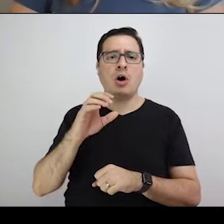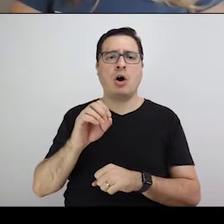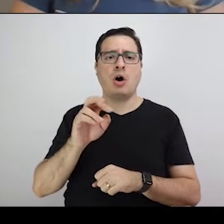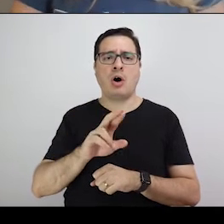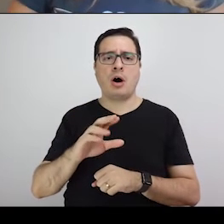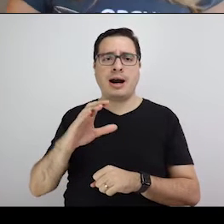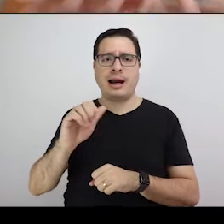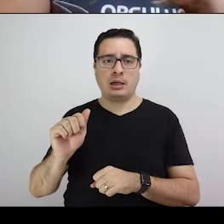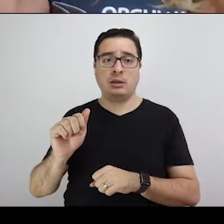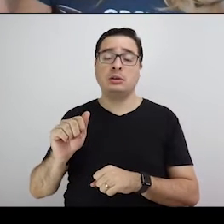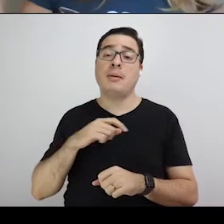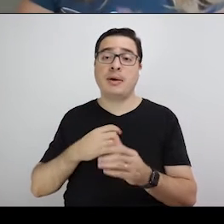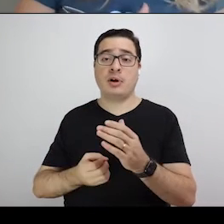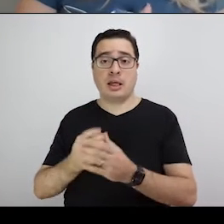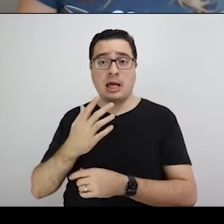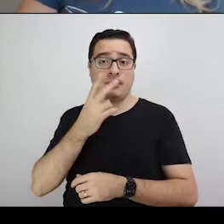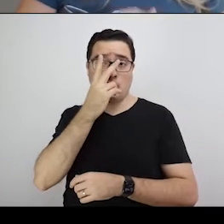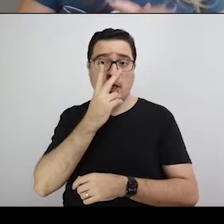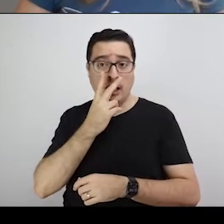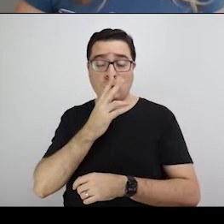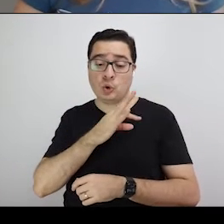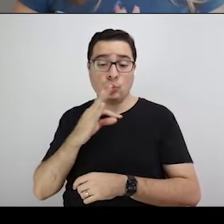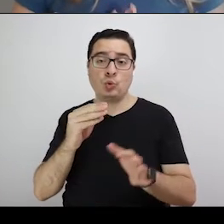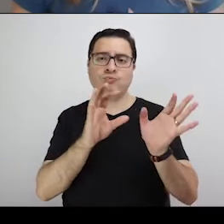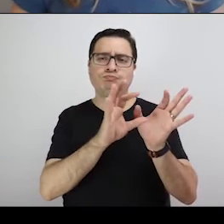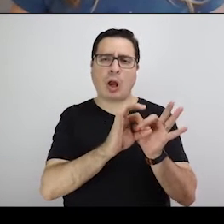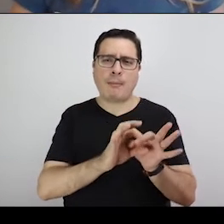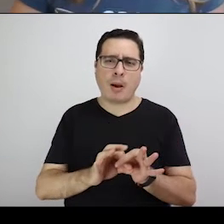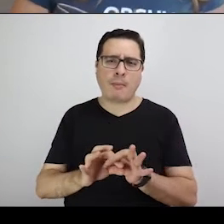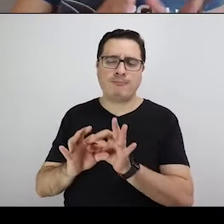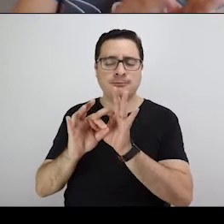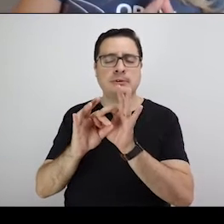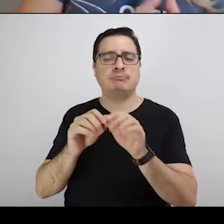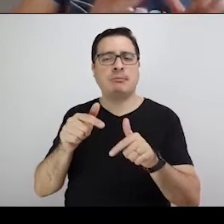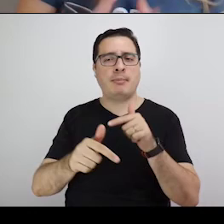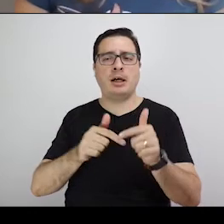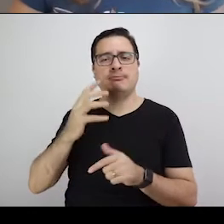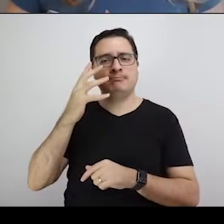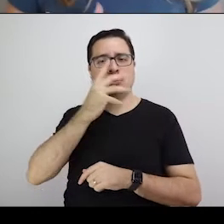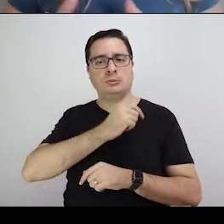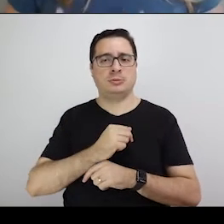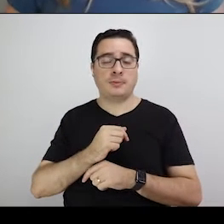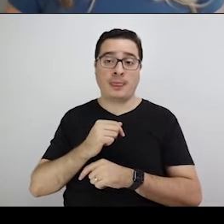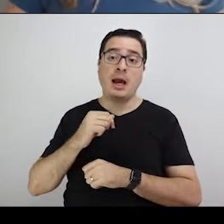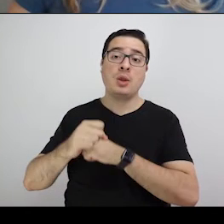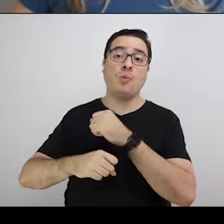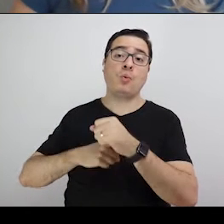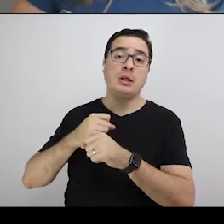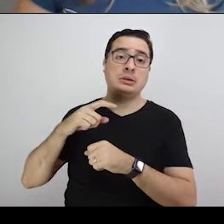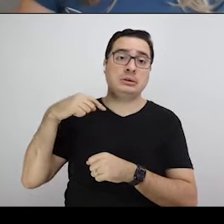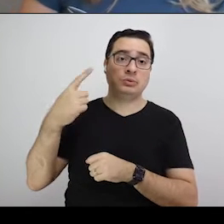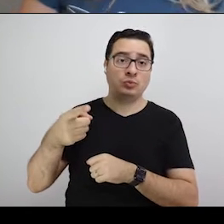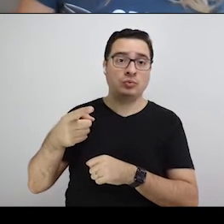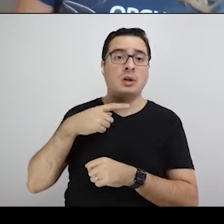um cego. Então, estava tudo conectado, foi muito lindo esse trabalho. Depois, no ano seguinte, eu fui fazer um intercâmbio